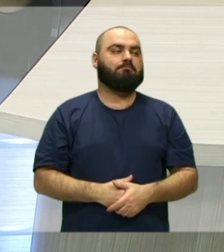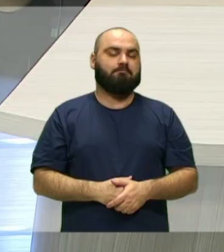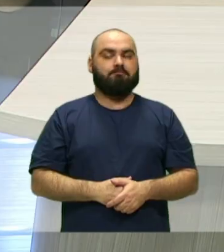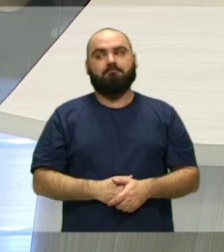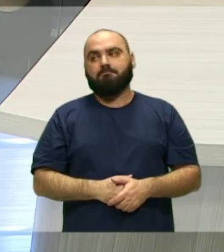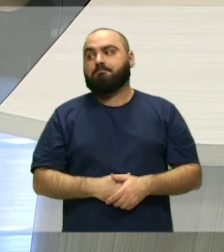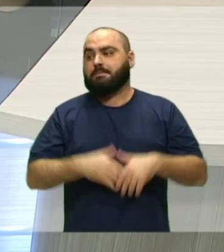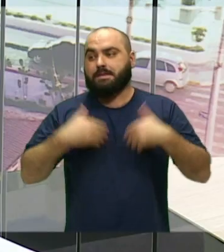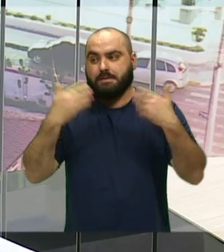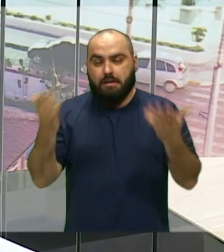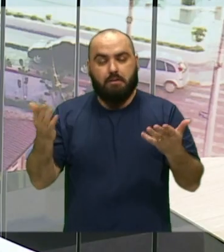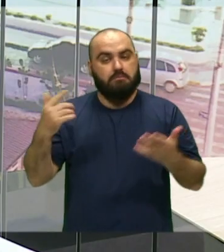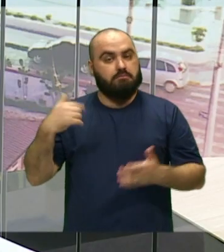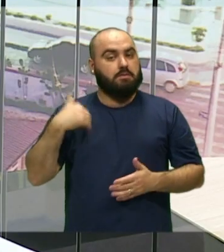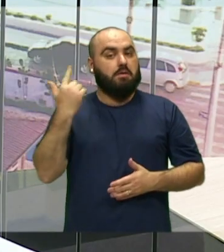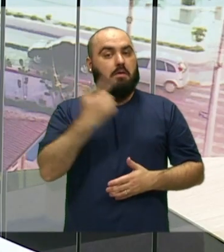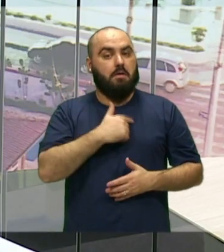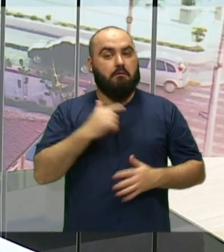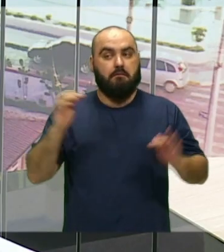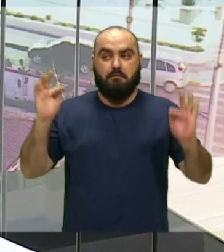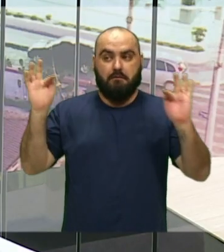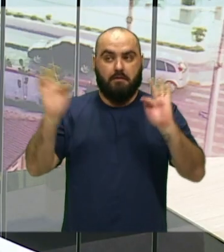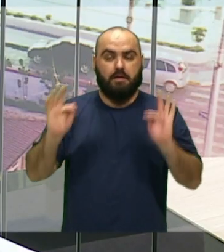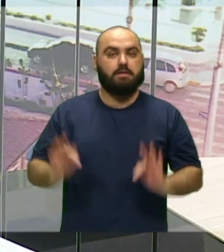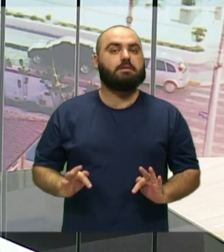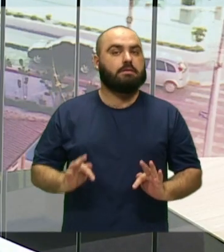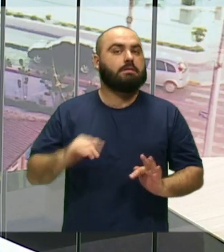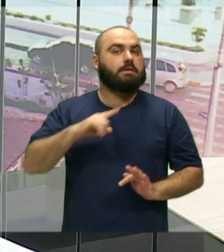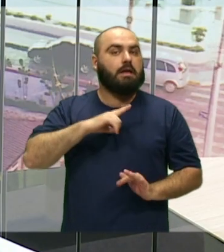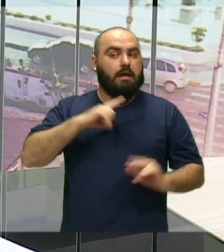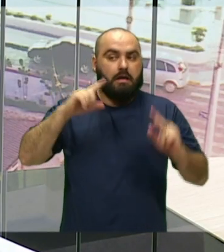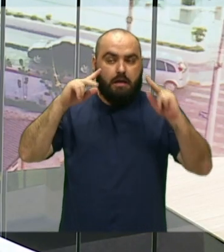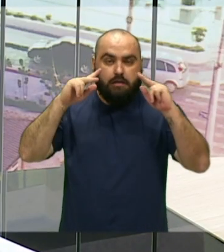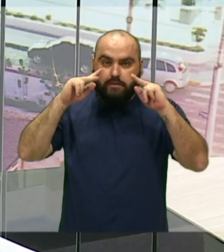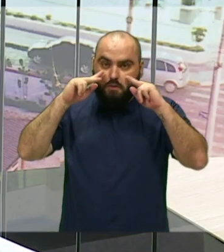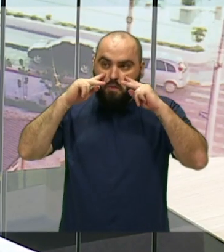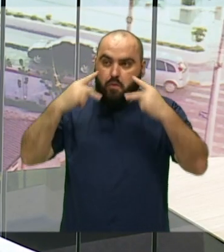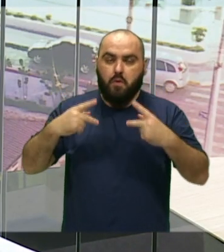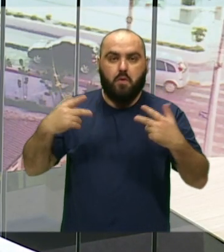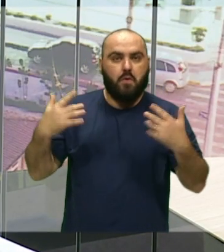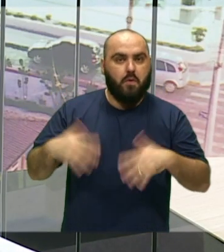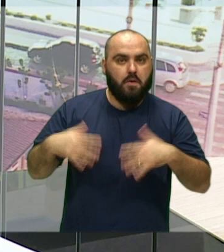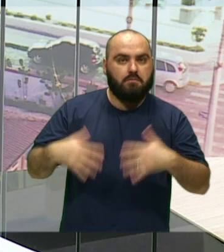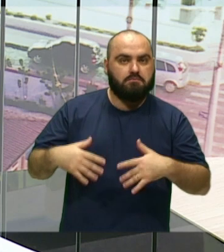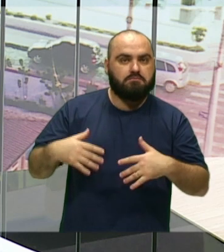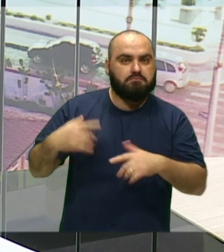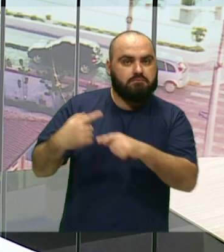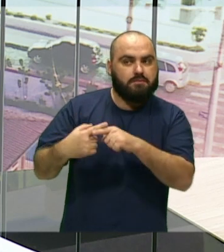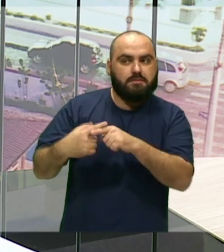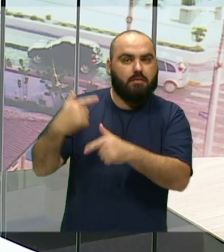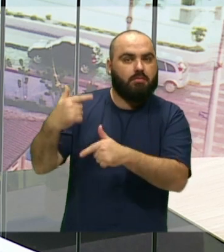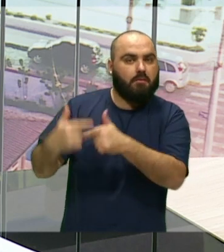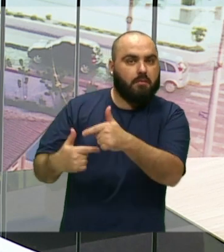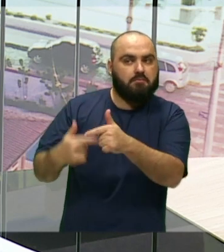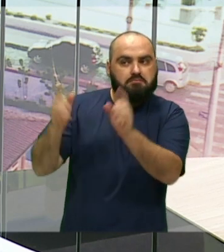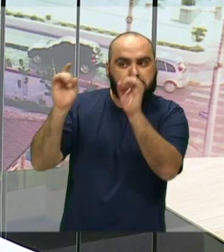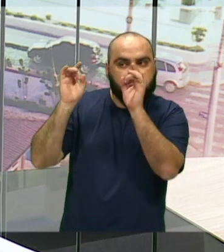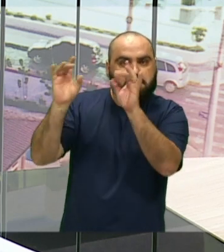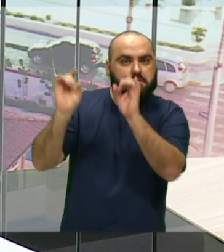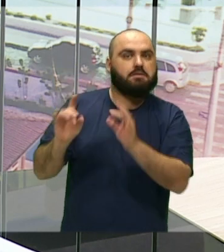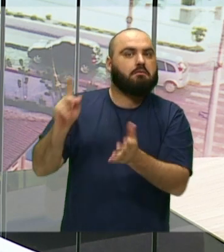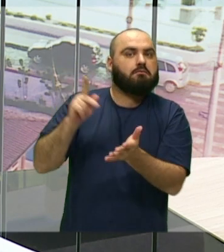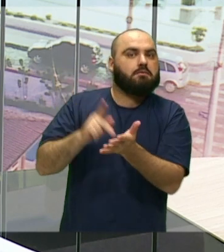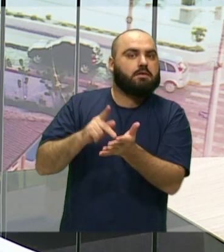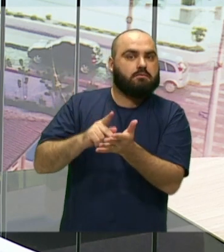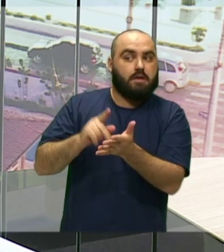gente ficou muito feliz de ter esse reconhecimento porque foi ah um trabalho muito bacana desenvolvido Esse é